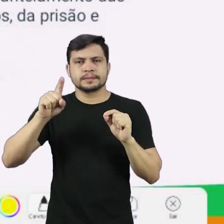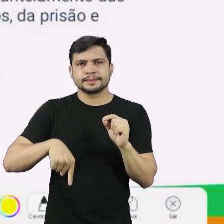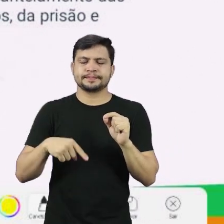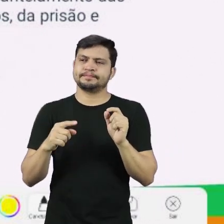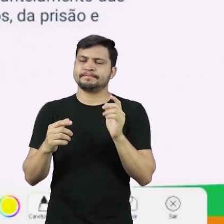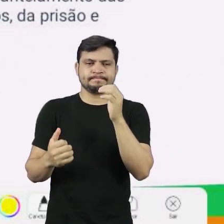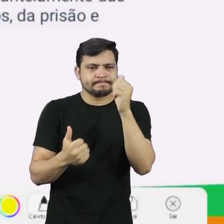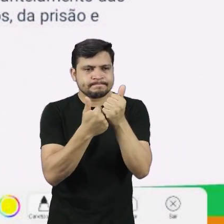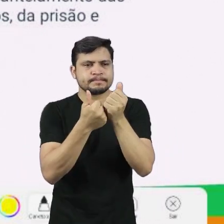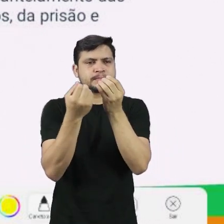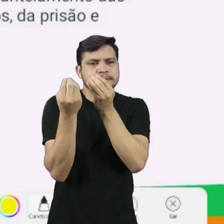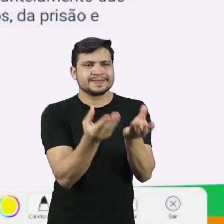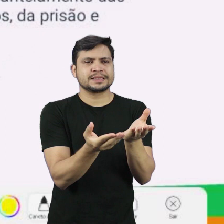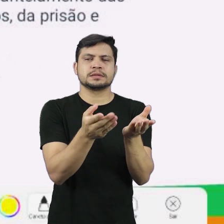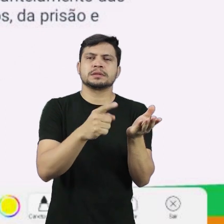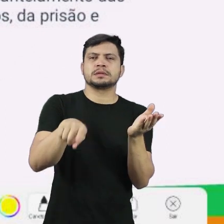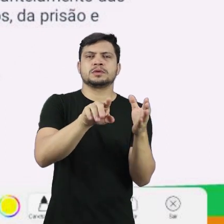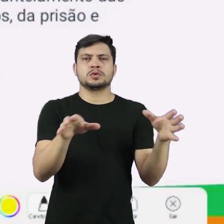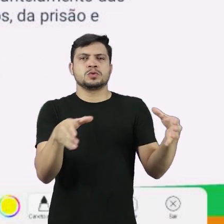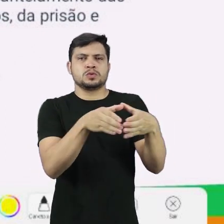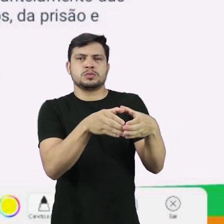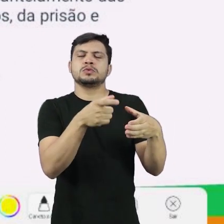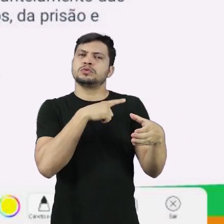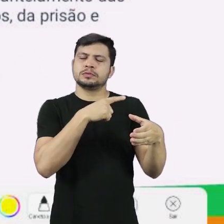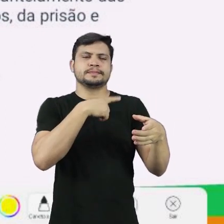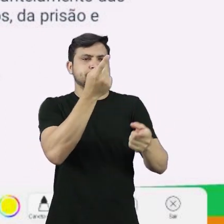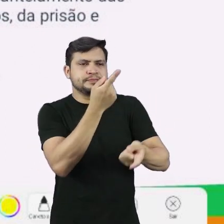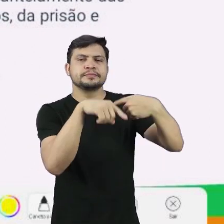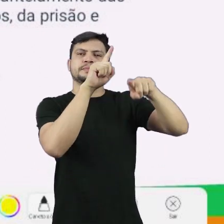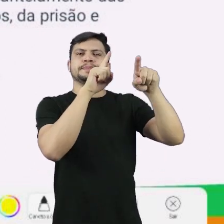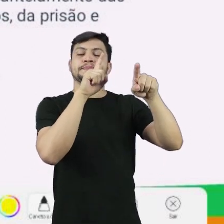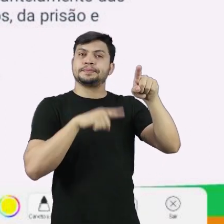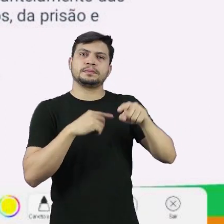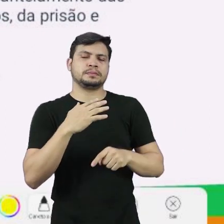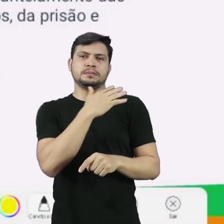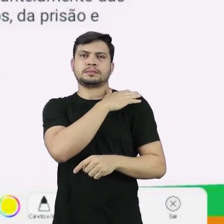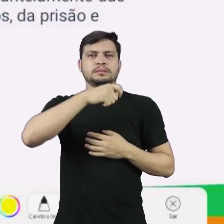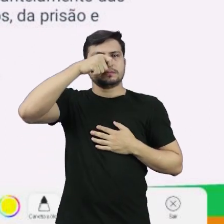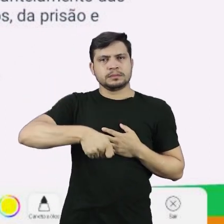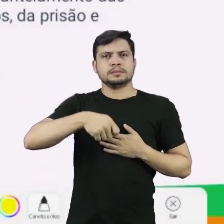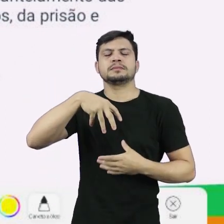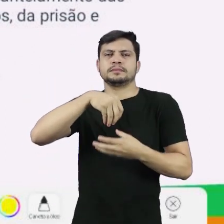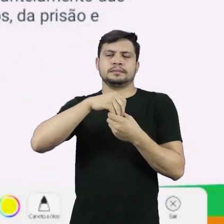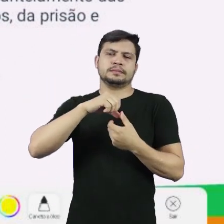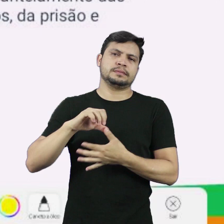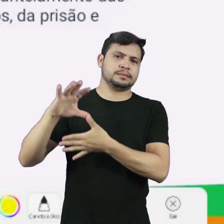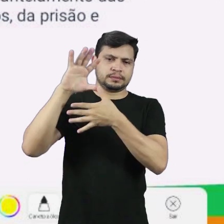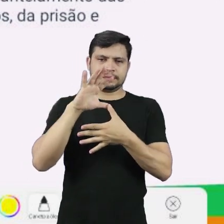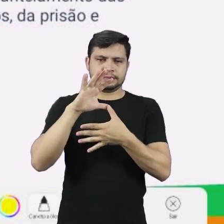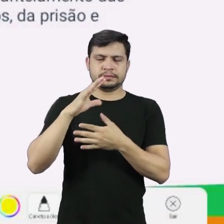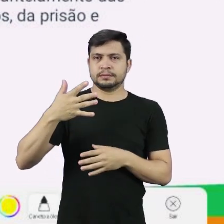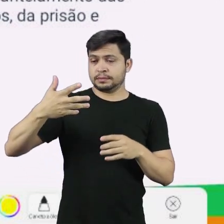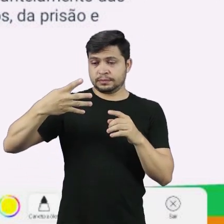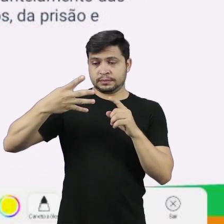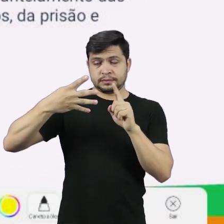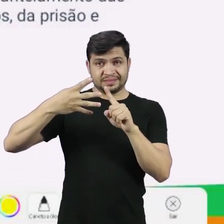militares tivessem sucesso nos seus golpes na América Latina. Essa parte do não participou, a gente risca e não coloca o item 2 como